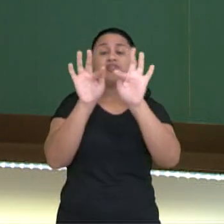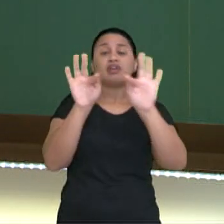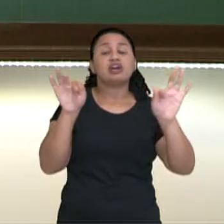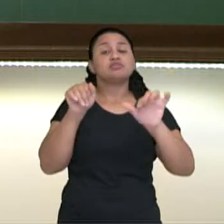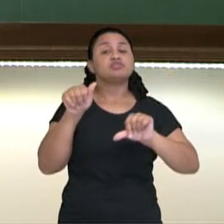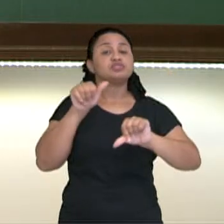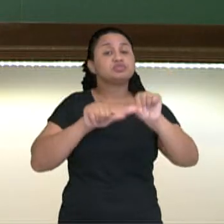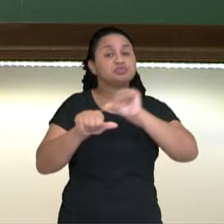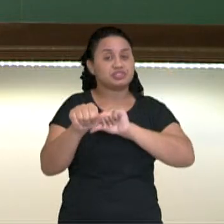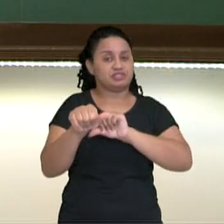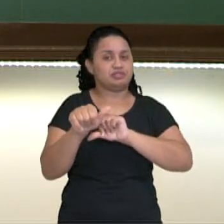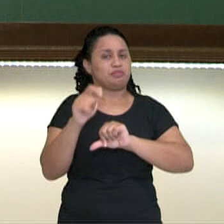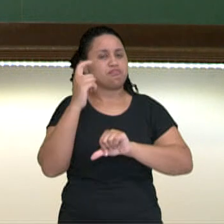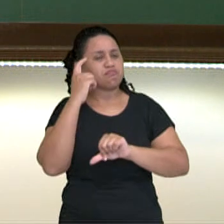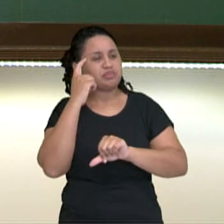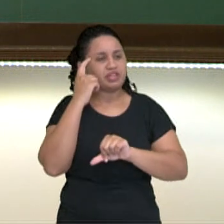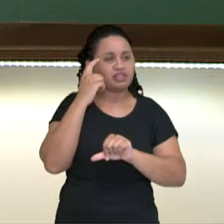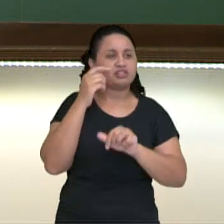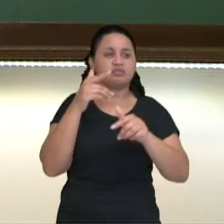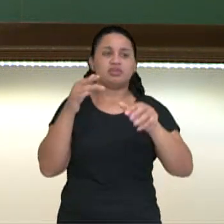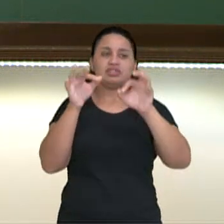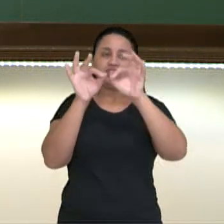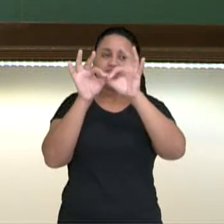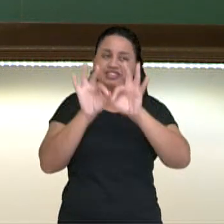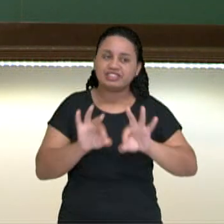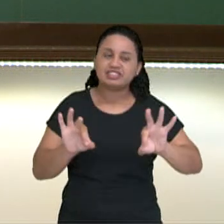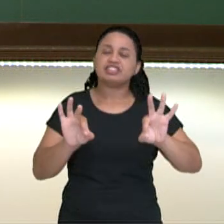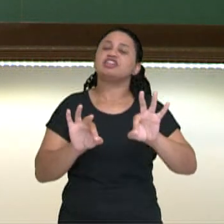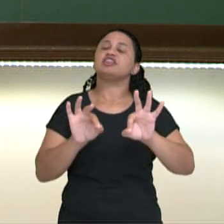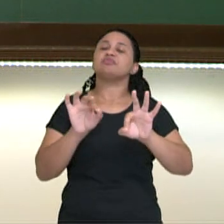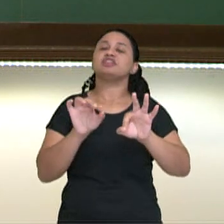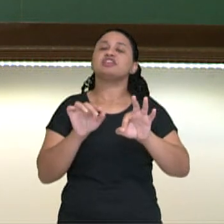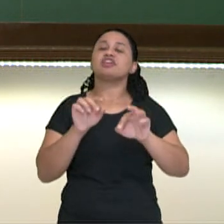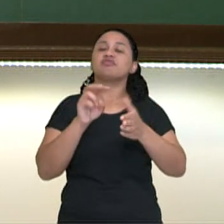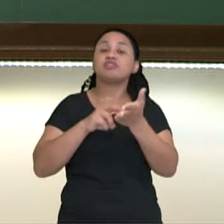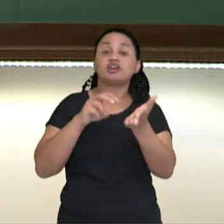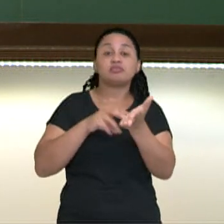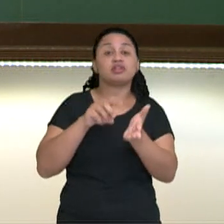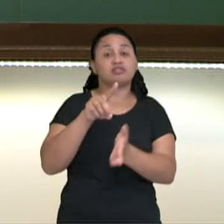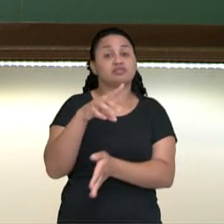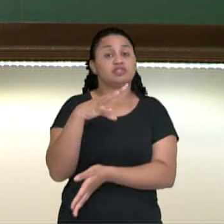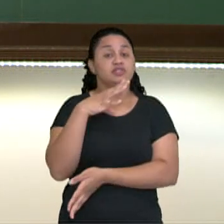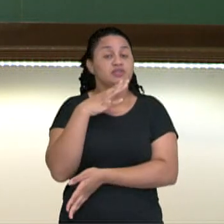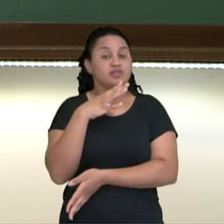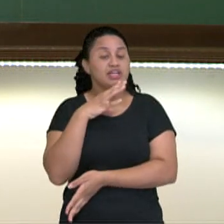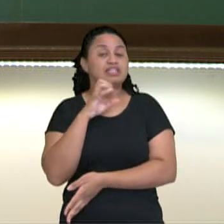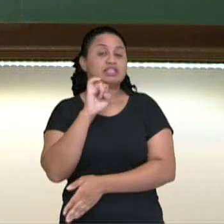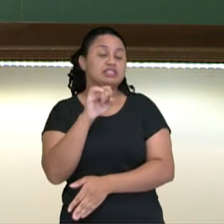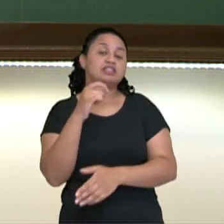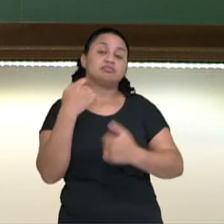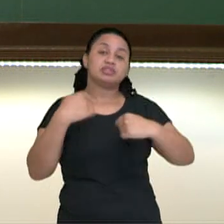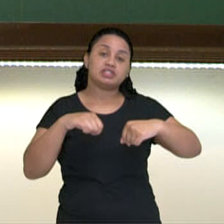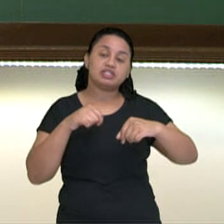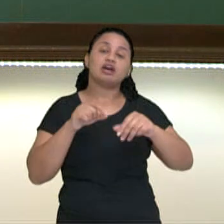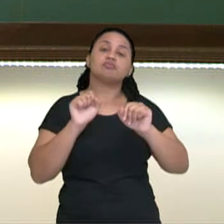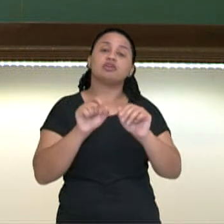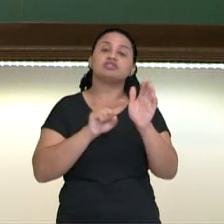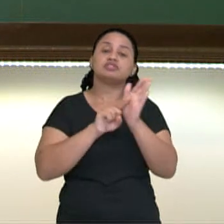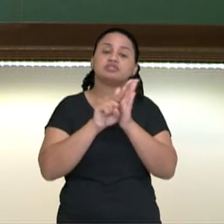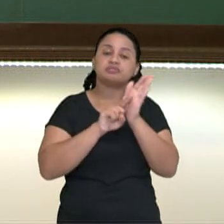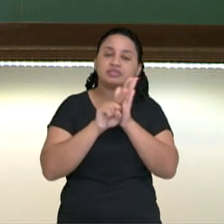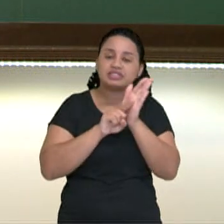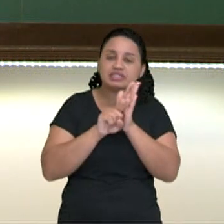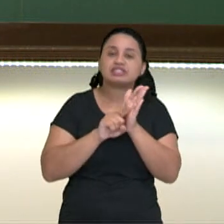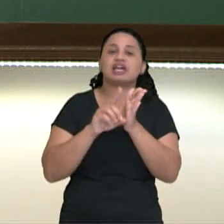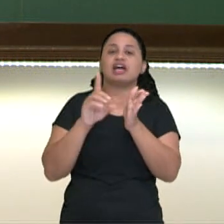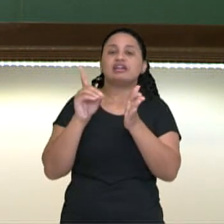o final da história. Pense em uma coisa simples, use um vocabulário que você já conhece. Se houver necessidade, você pode consultar o